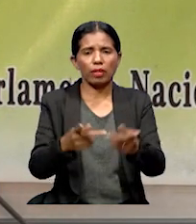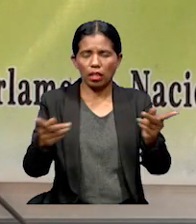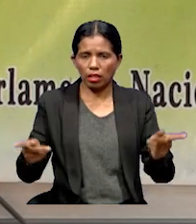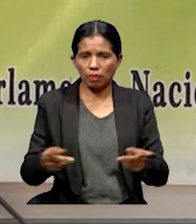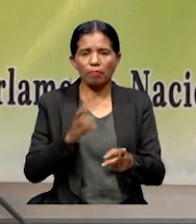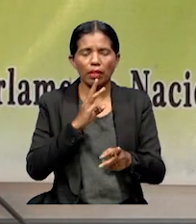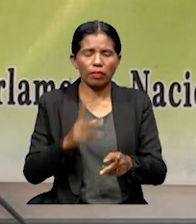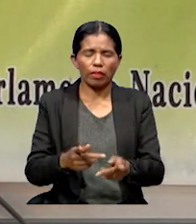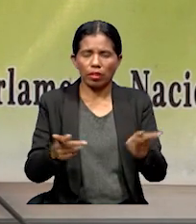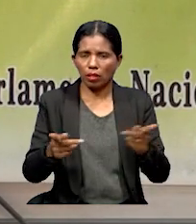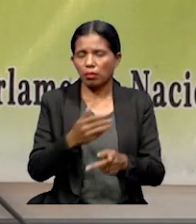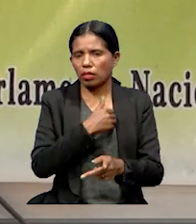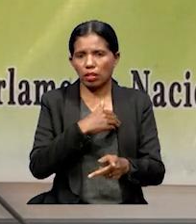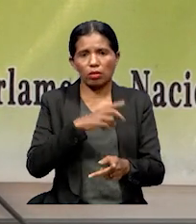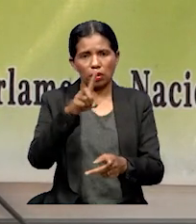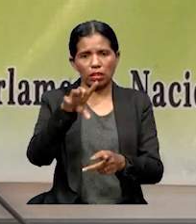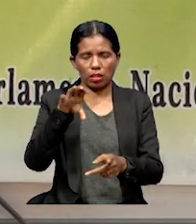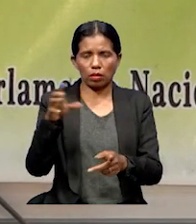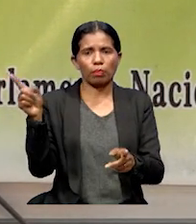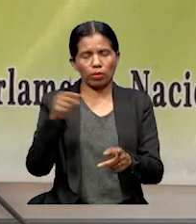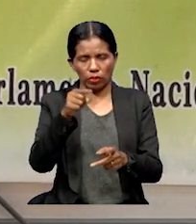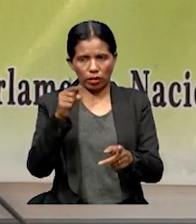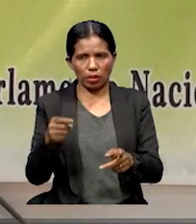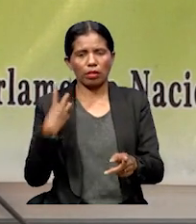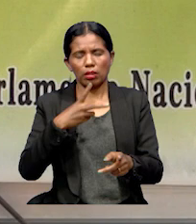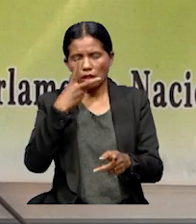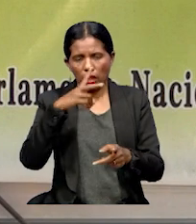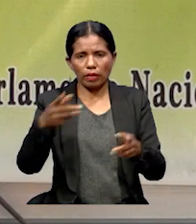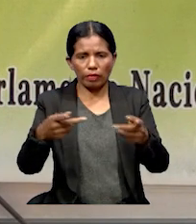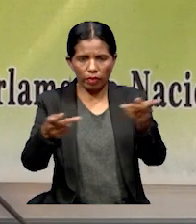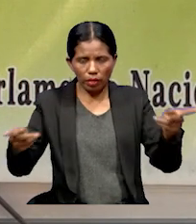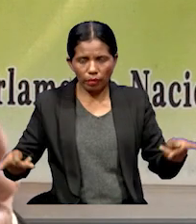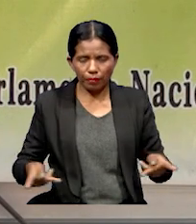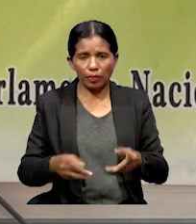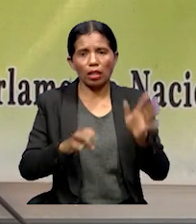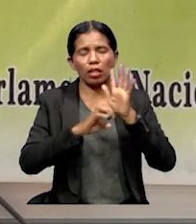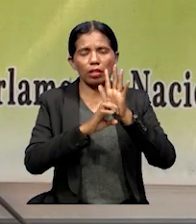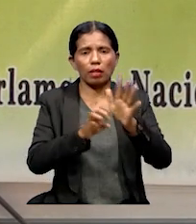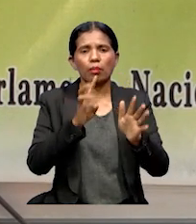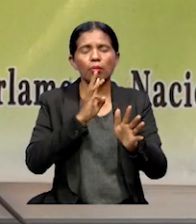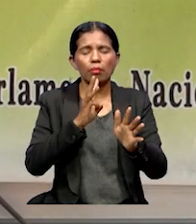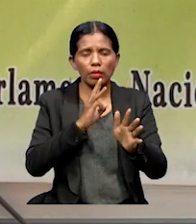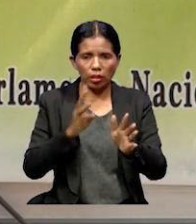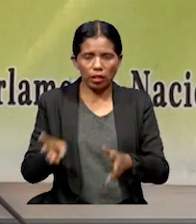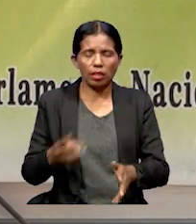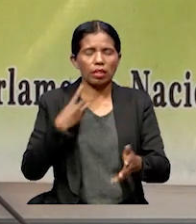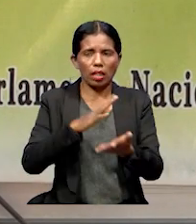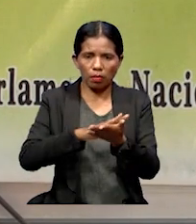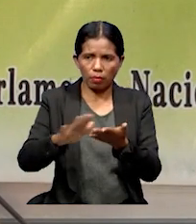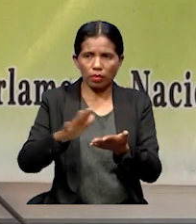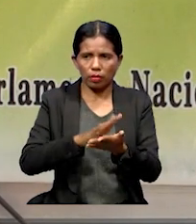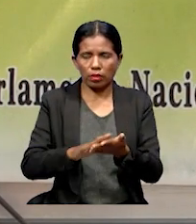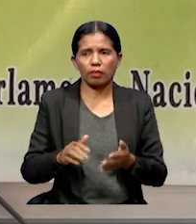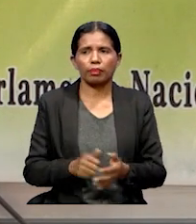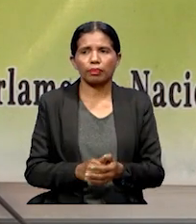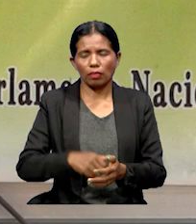quando 100% ona quer dizer que itare kata baleta sirnebe maka por exemplo nessa bedalan sirnene ita quando amos ona be udang